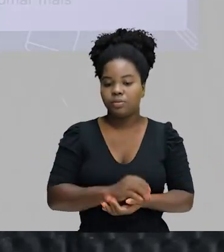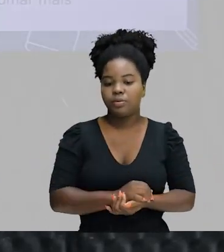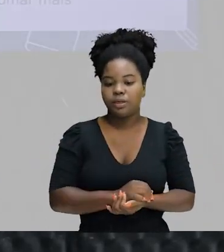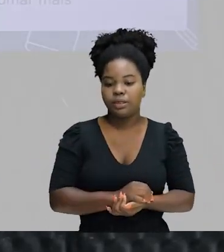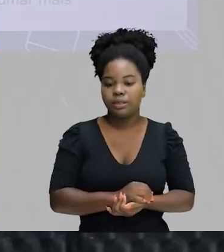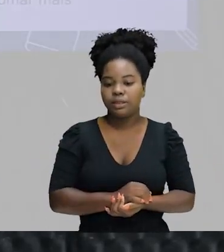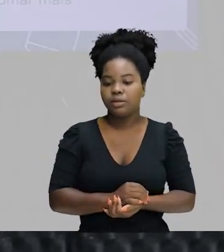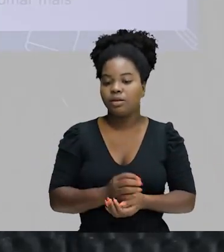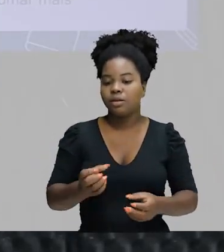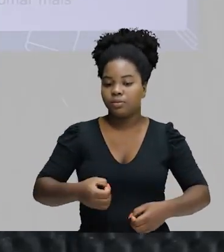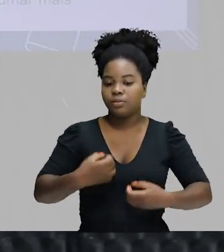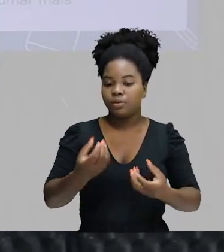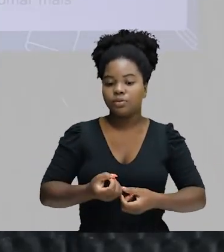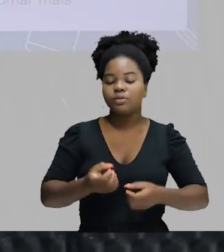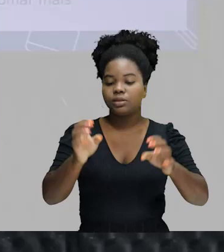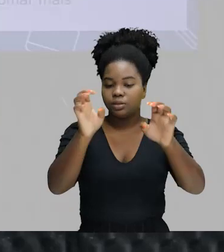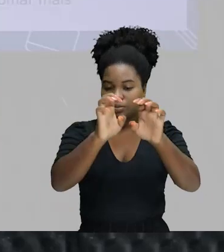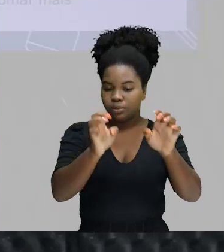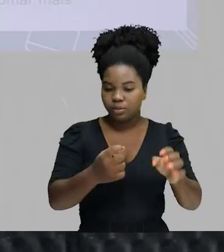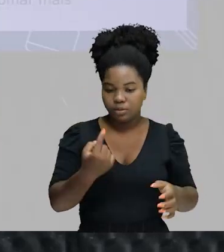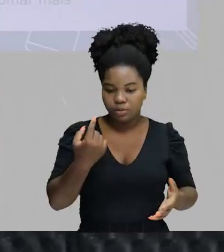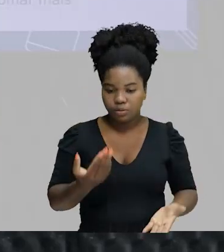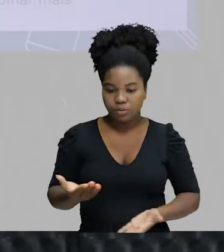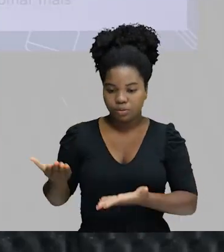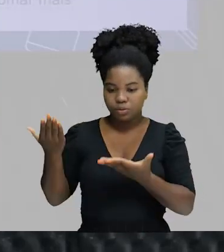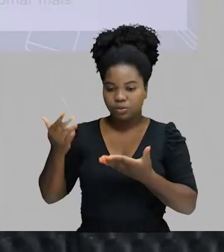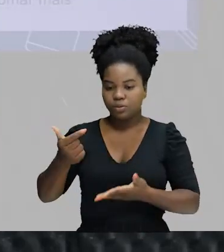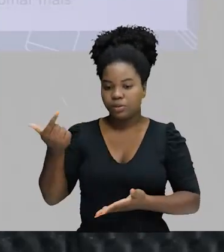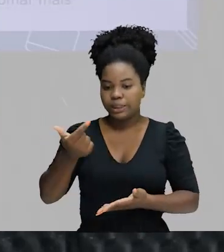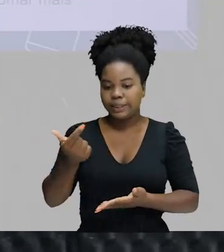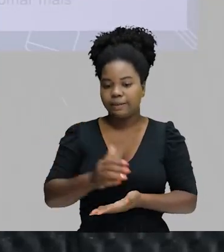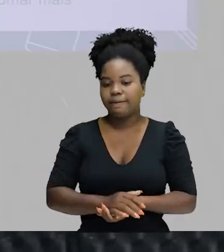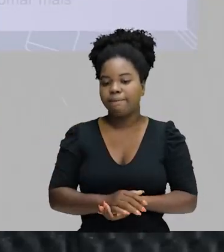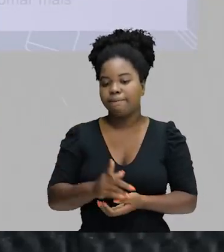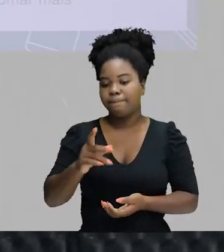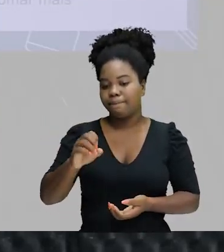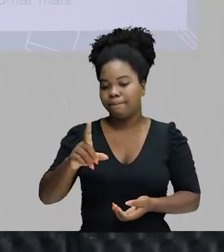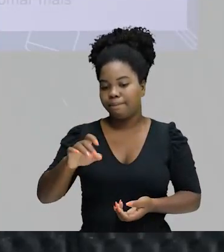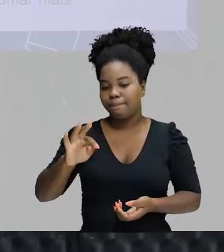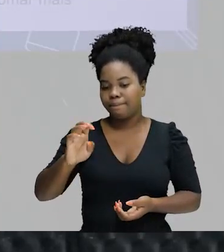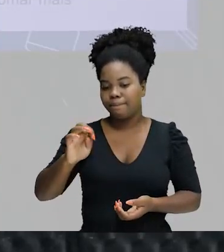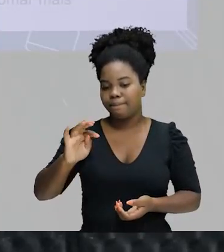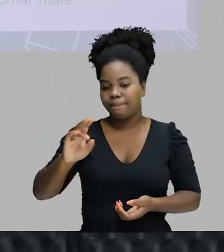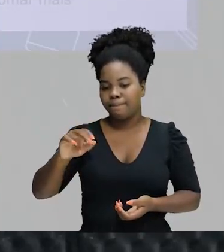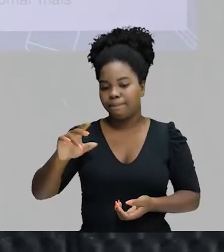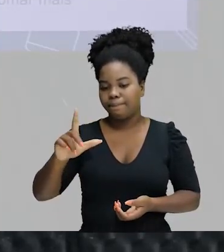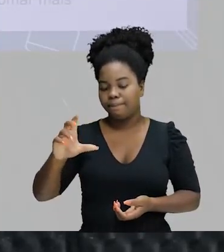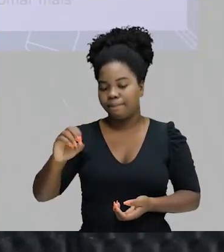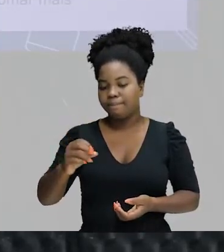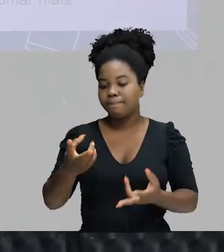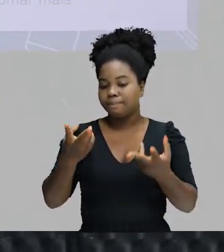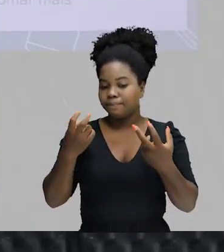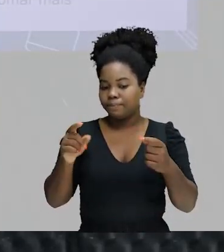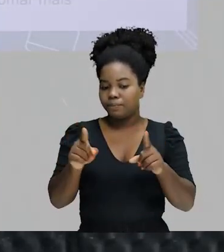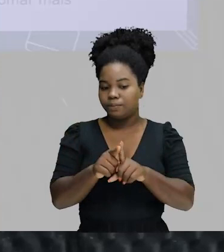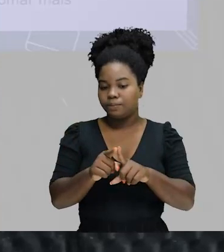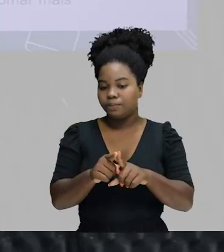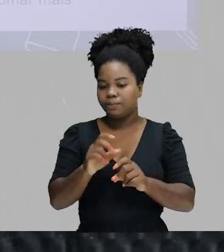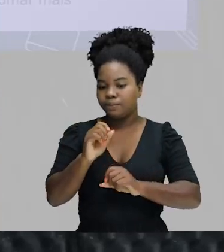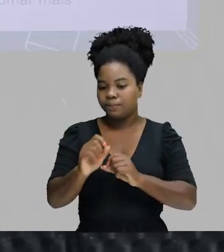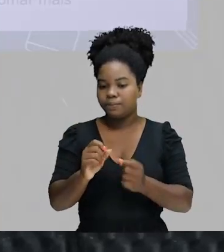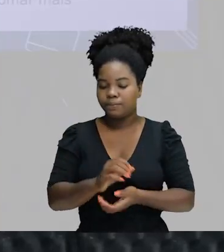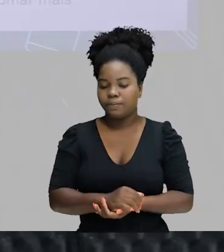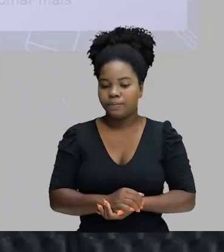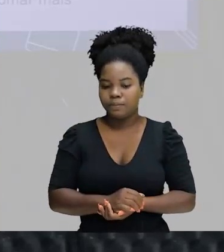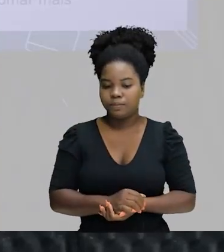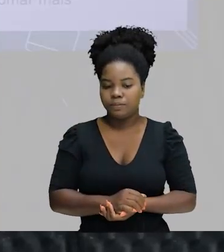e vamos ter uma estrutura como essa, que vamos chamar de polietileno. Aí você vai observar que, já a partir do